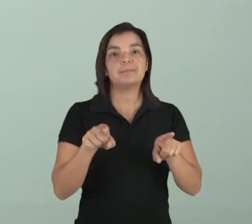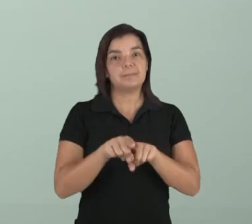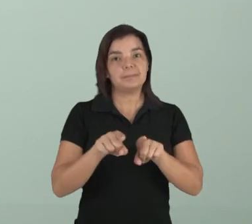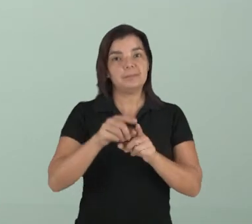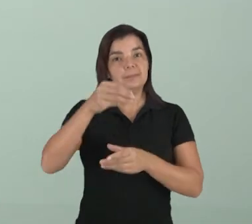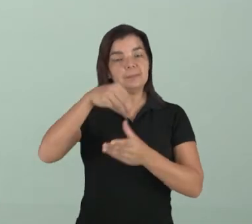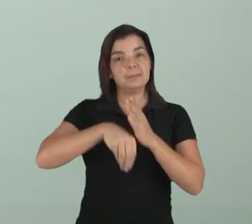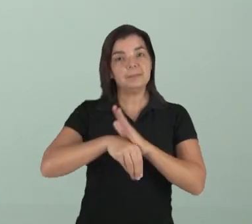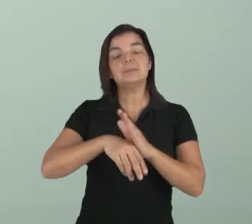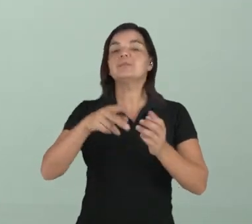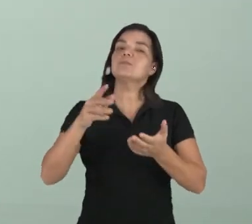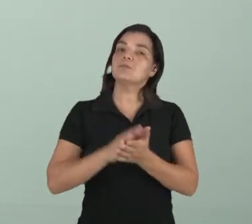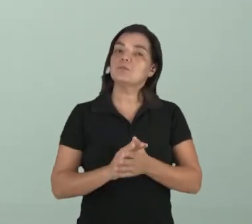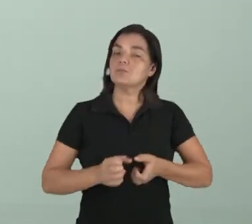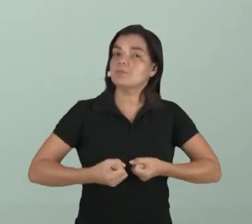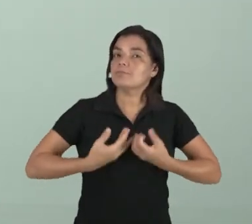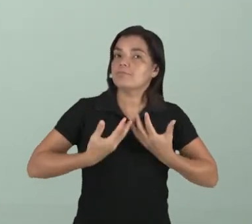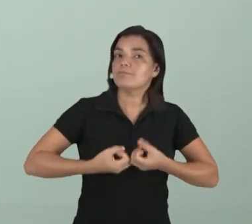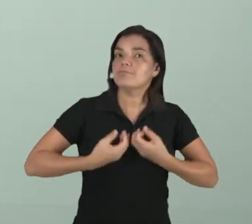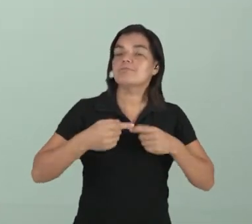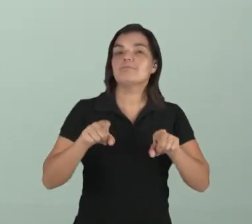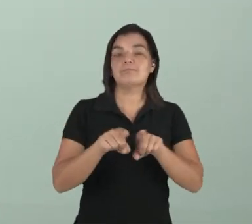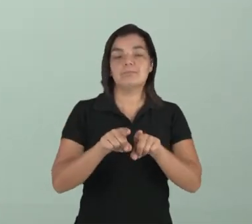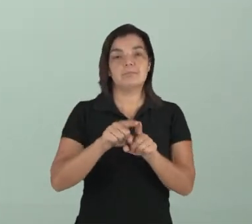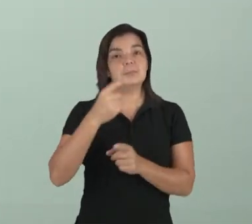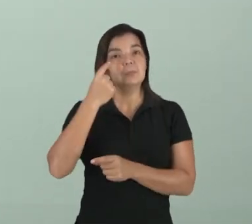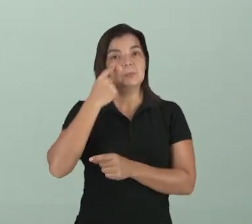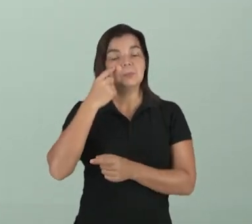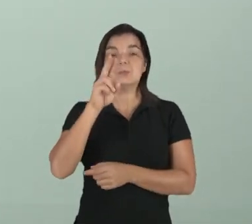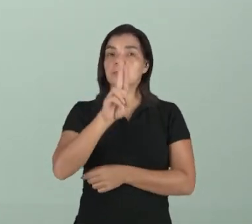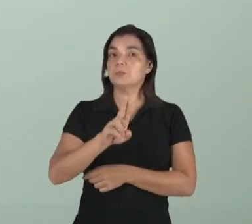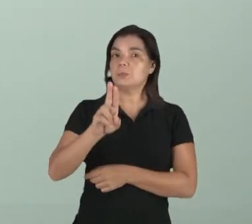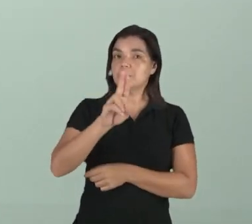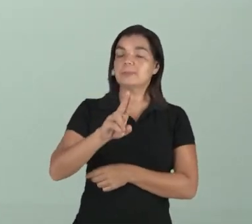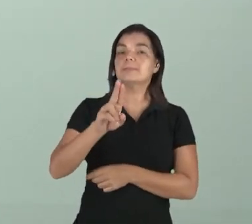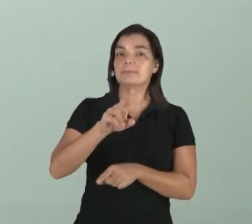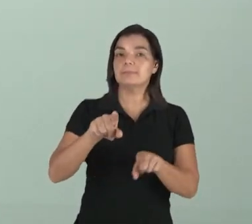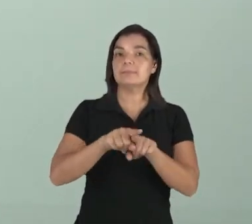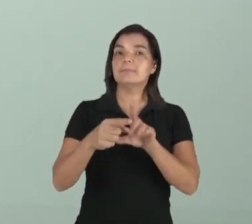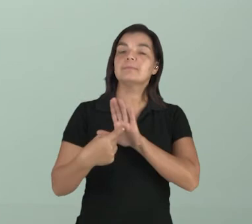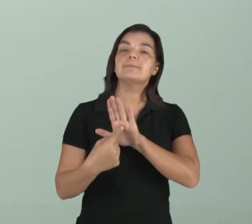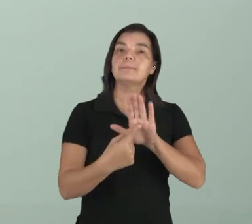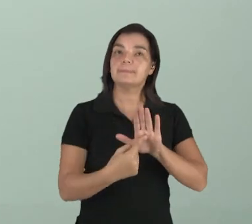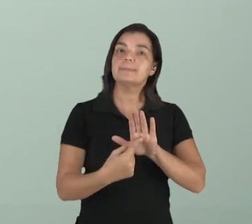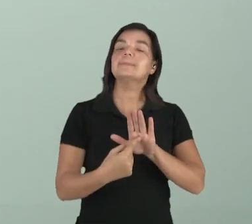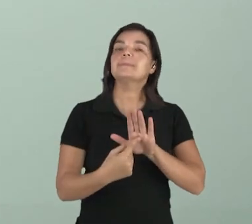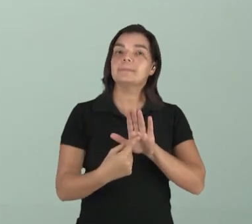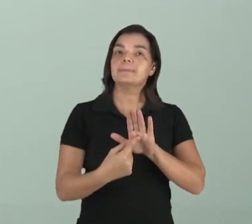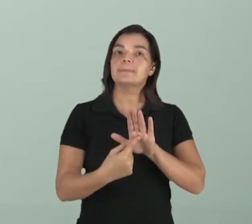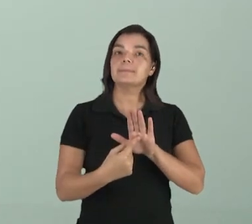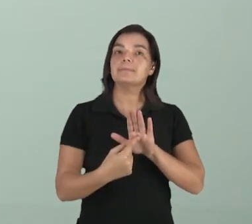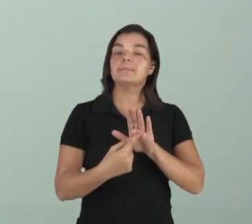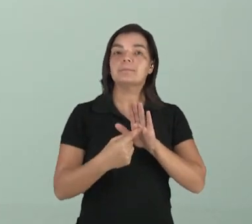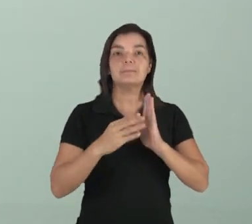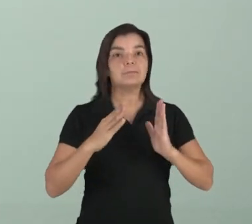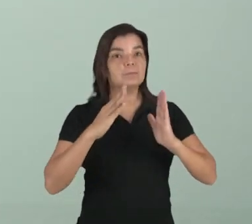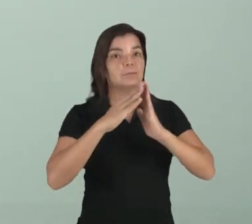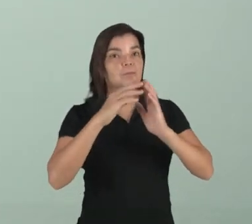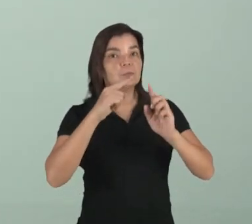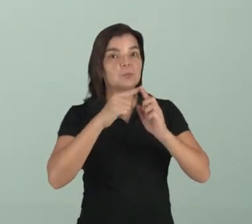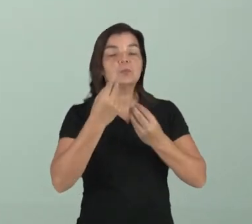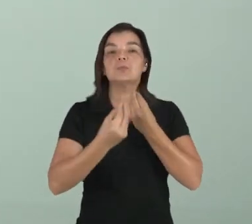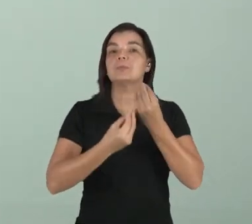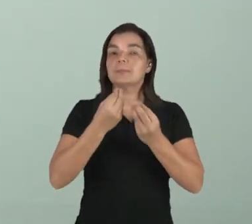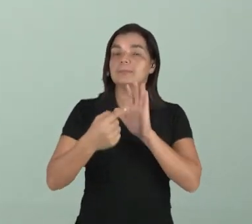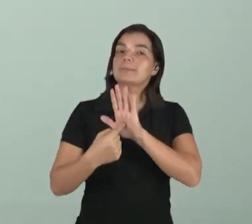também dentro do poema. Ele faz essa alusão e se utiliza dessa representação aí, a torre da igrejinha, como se